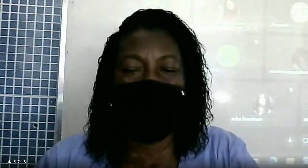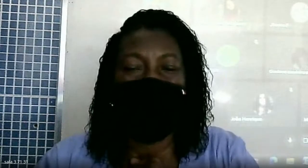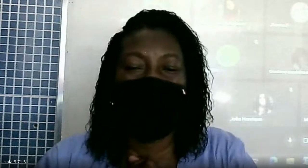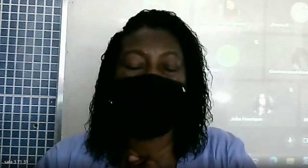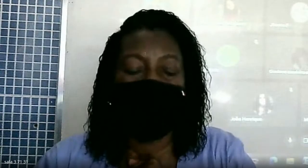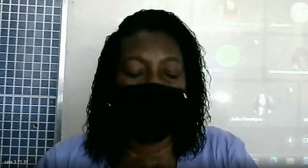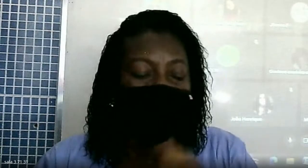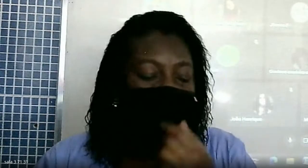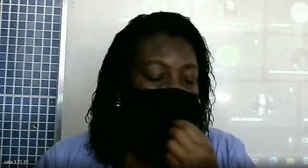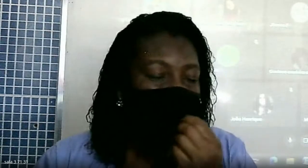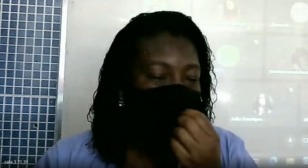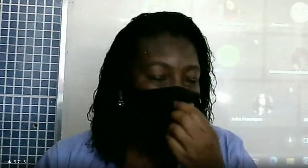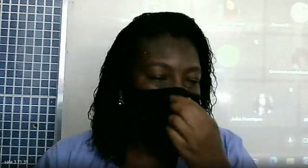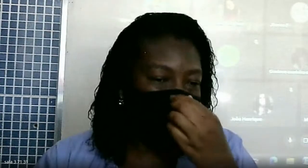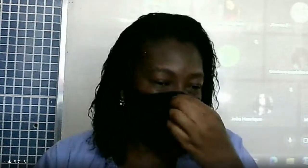vídeo estava rolando aqui, né?